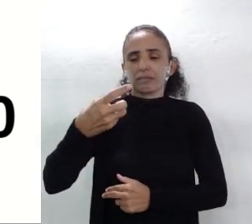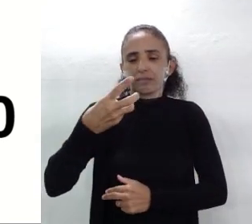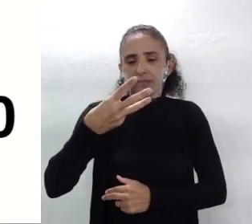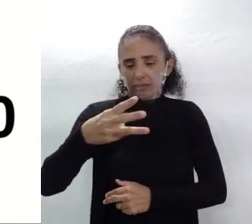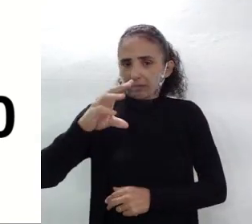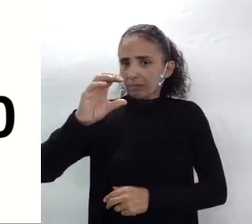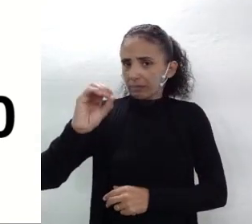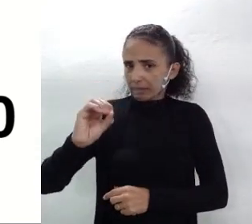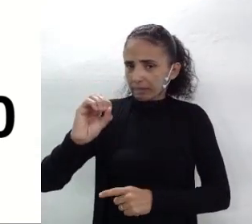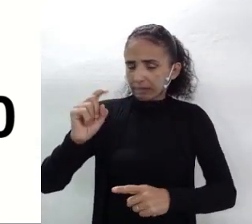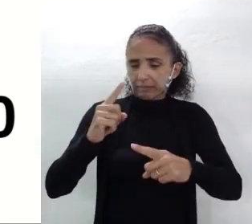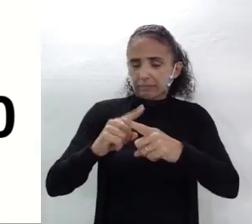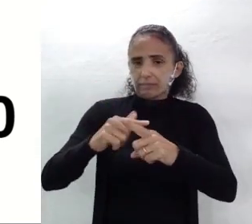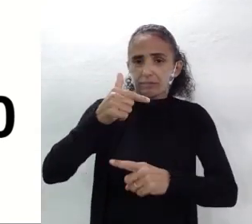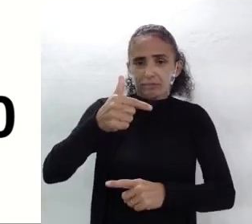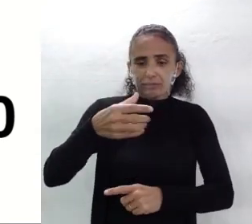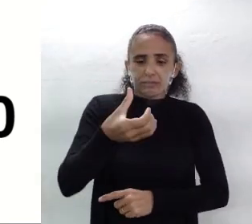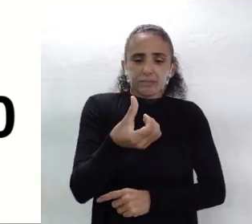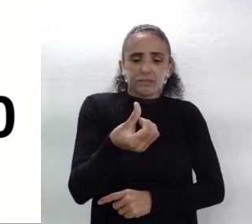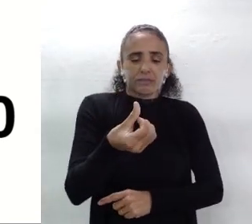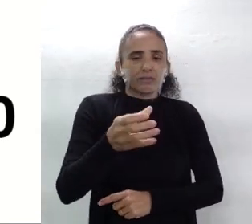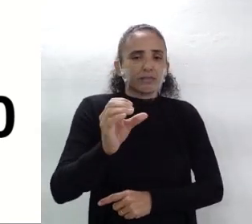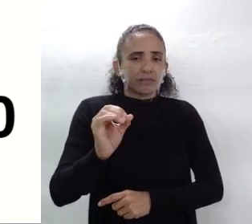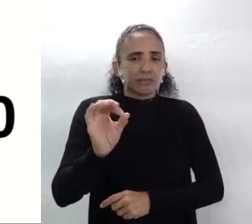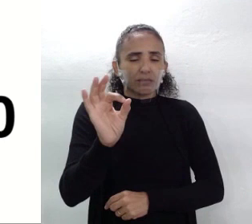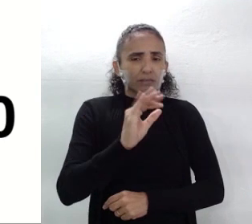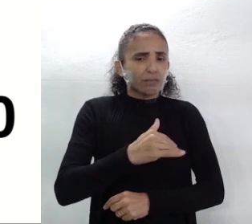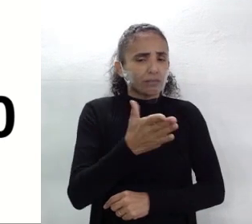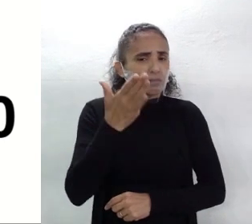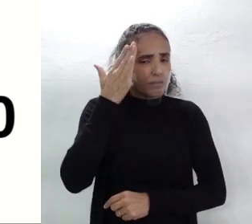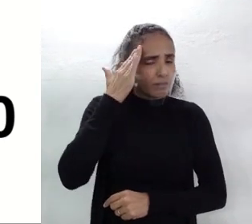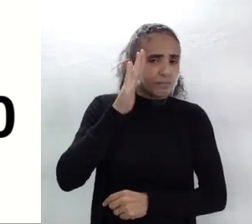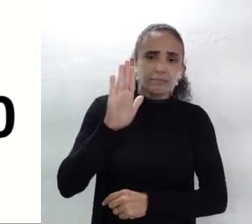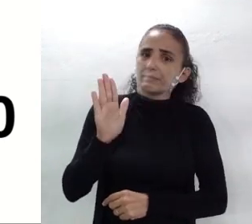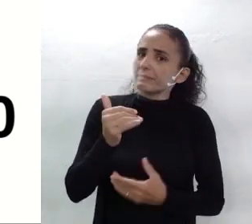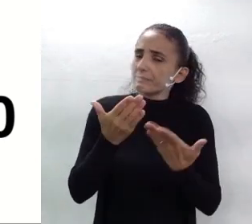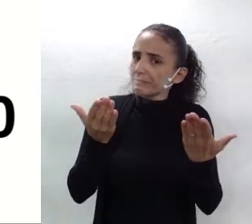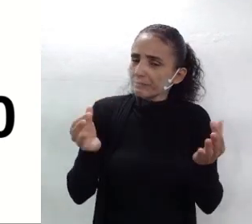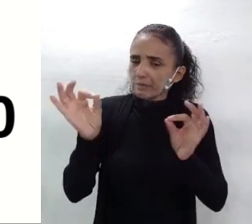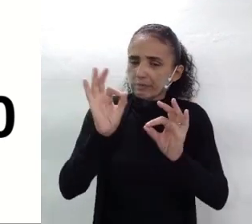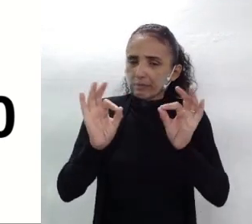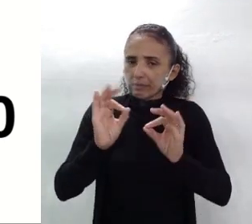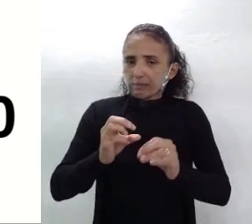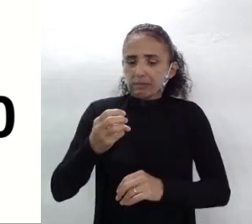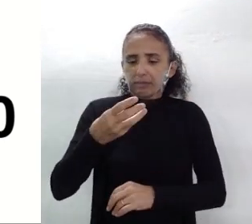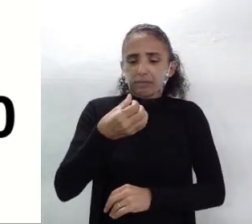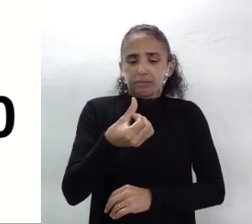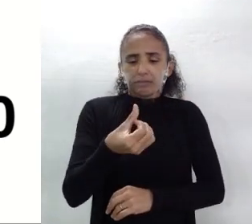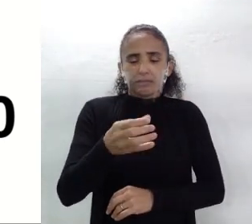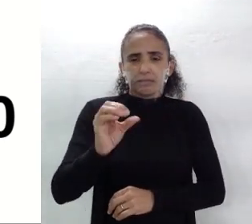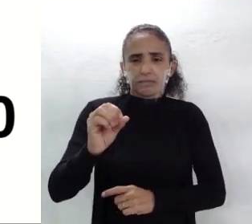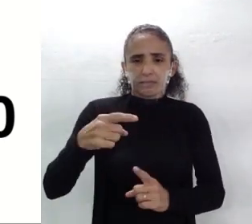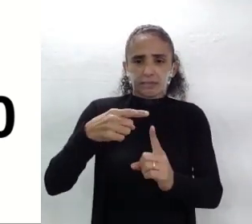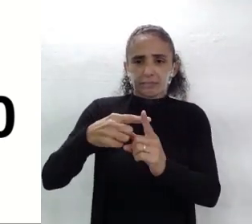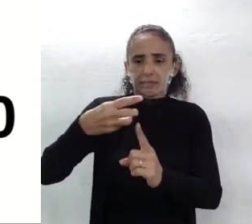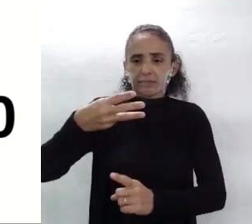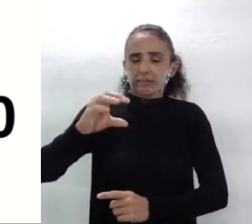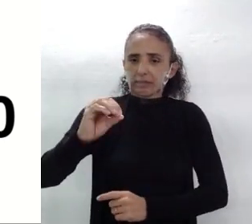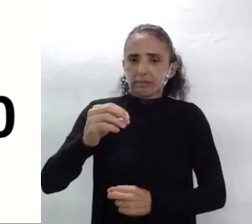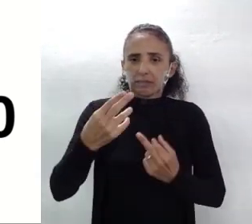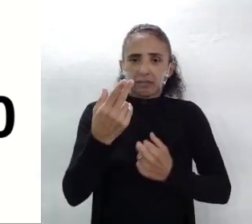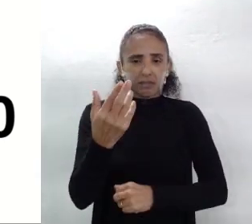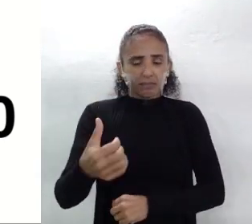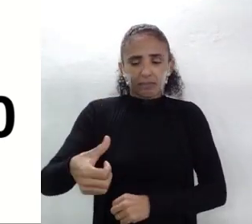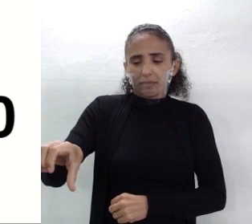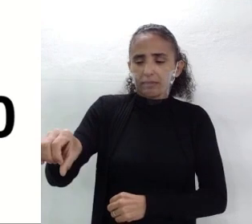Então, 30 vezes 2, 60. E o outro é só um saco. Então, fica 30. 60 mais 30 igual a 90. Então, você tira